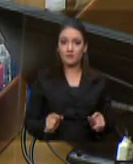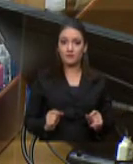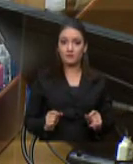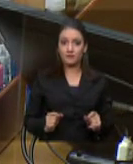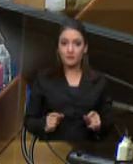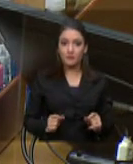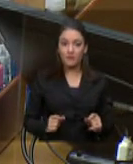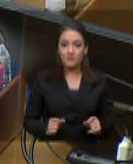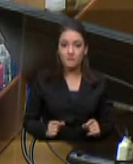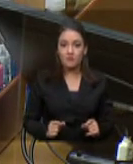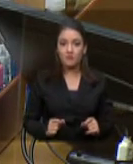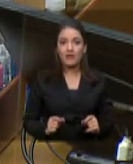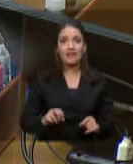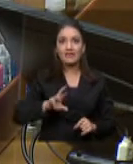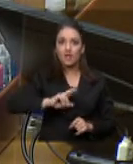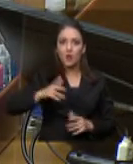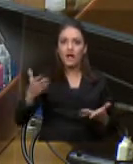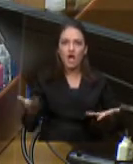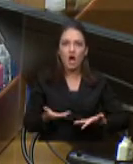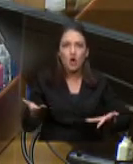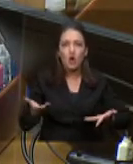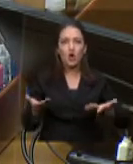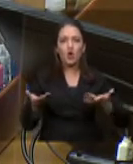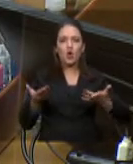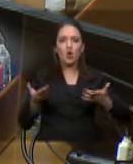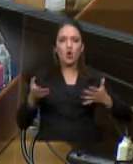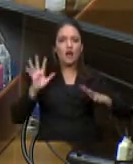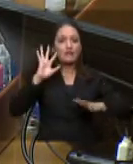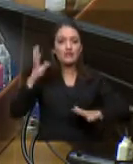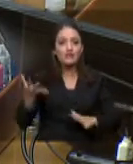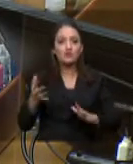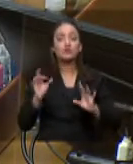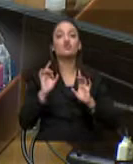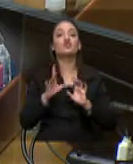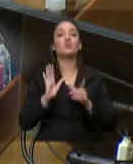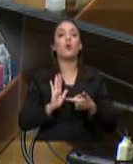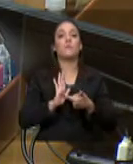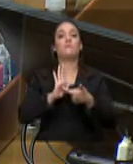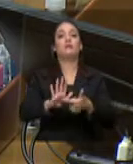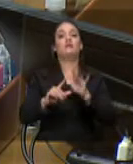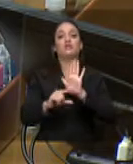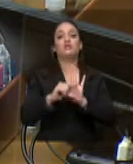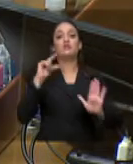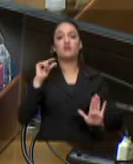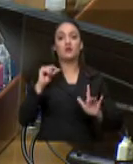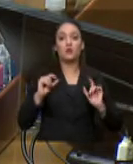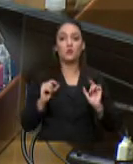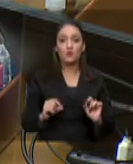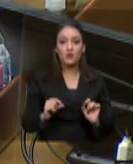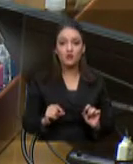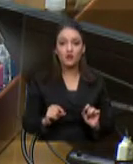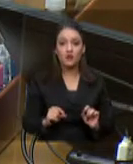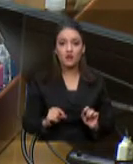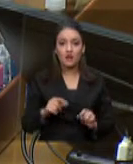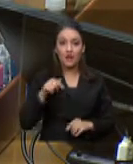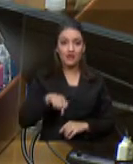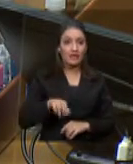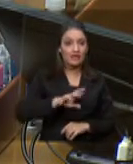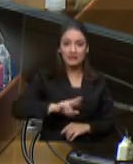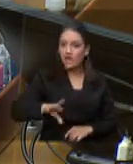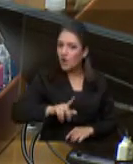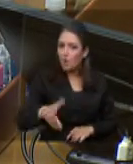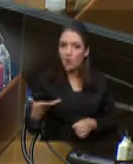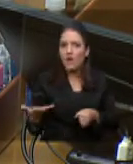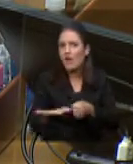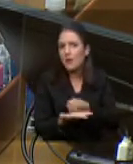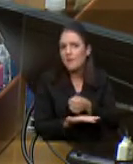caso, apenas tornando grifado, devidamente sublinhado, a ênfase que precisa ser dada. Isto aqui não é um precedente que